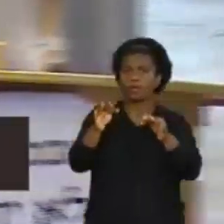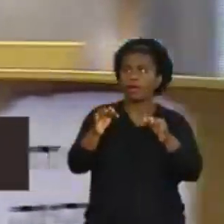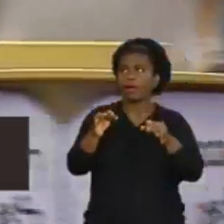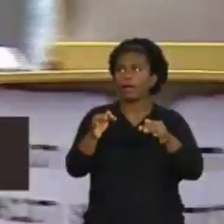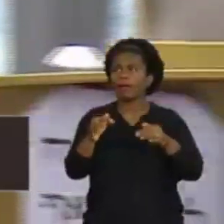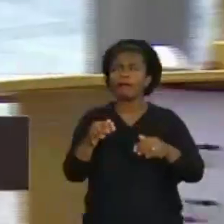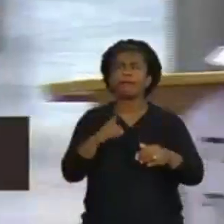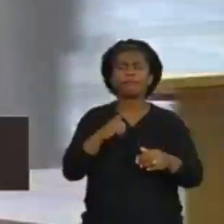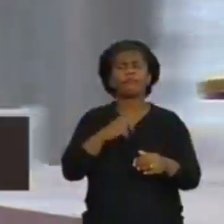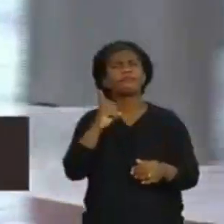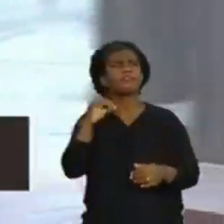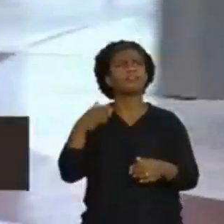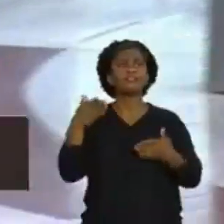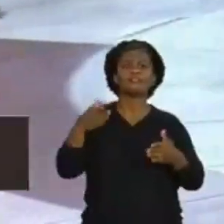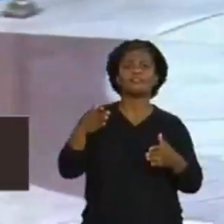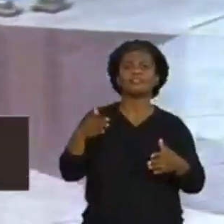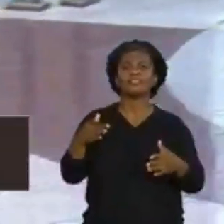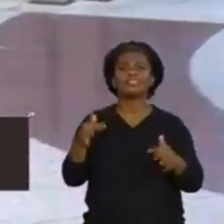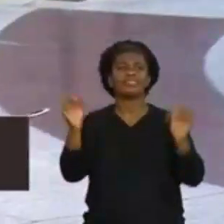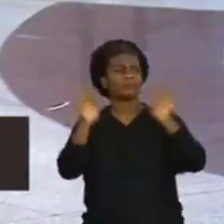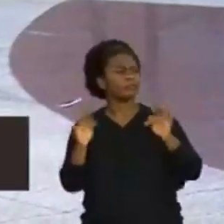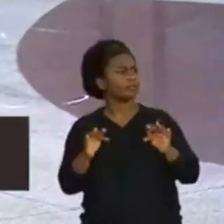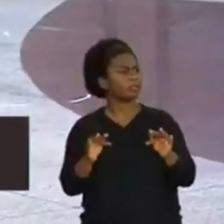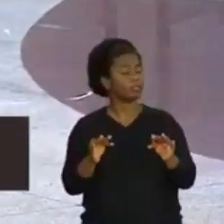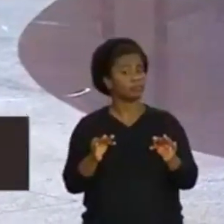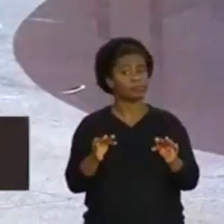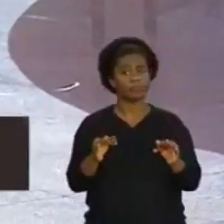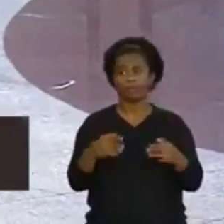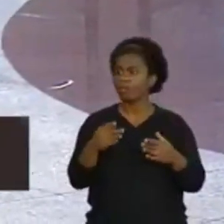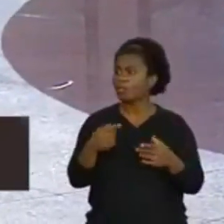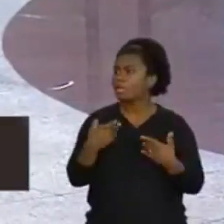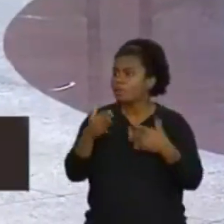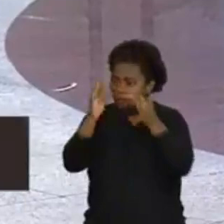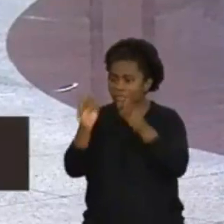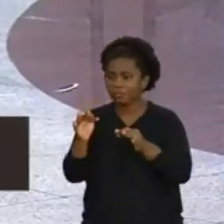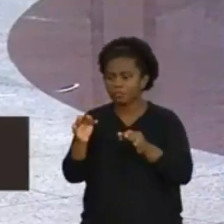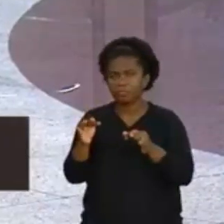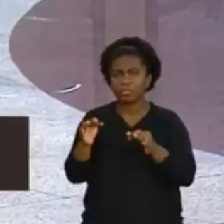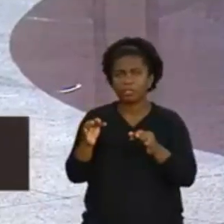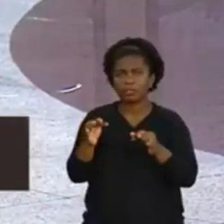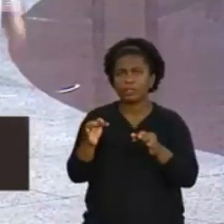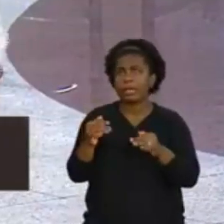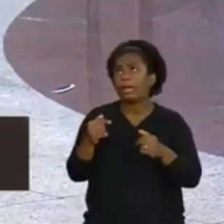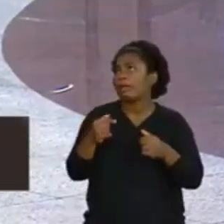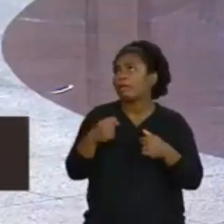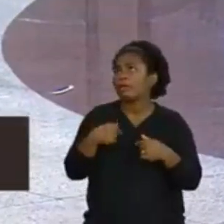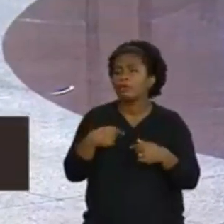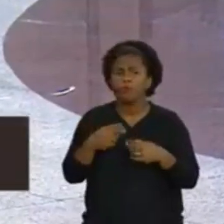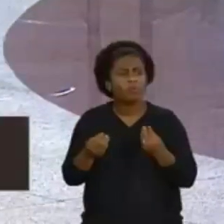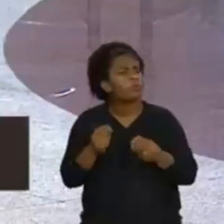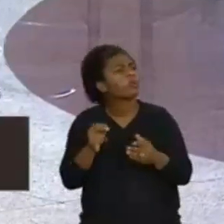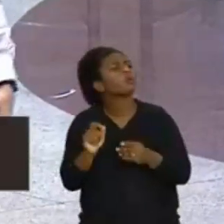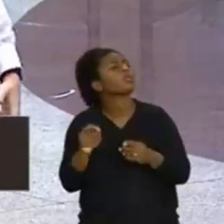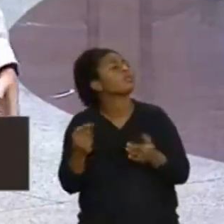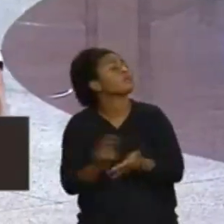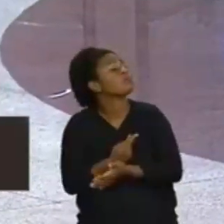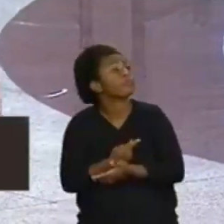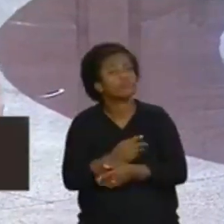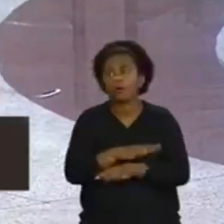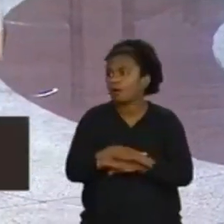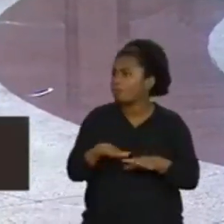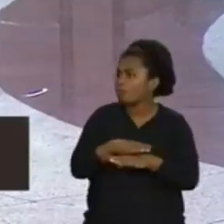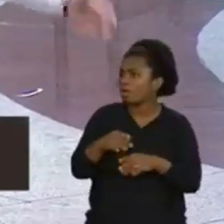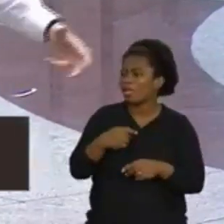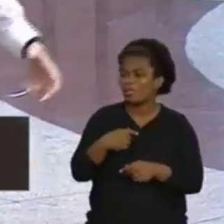testemunho. O que é que aconteceu? Desapareceu. Eu não entendi nada, porque eu não fiquei assim: ah, Deus, pô, como é que pode? Eu estou na igreja, acontece isso. Como é que